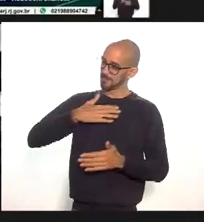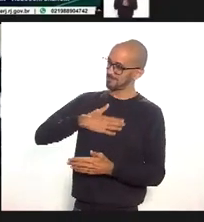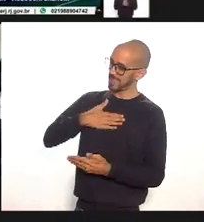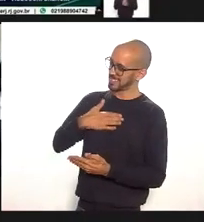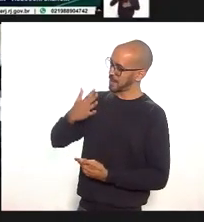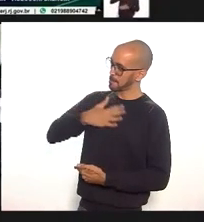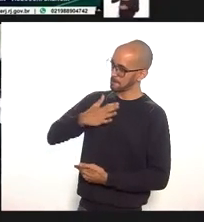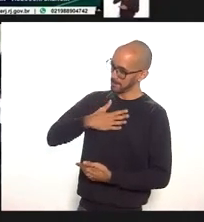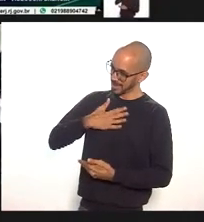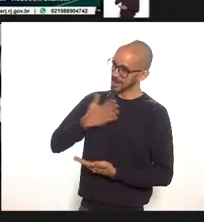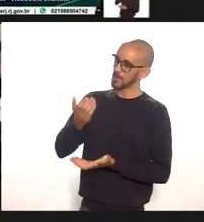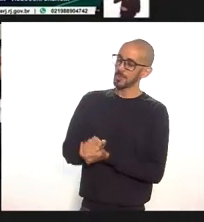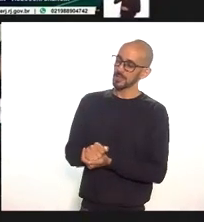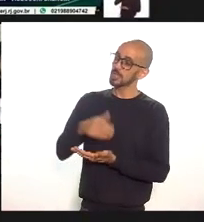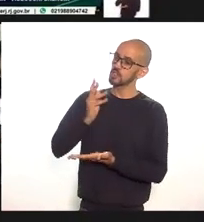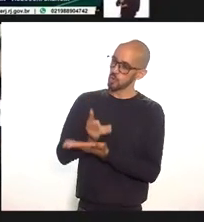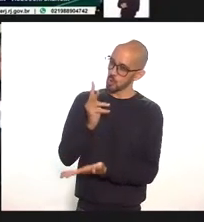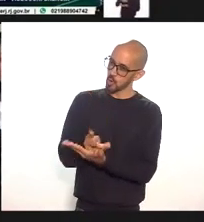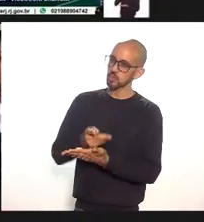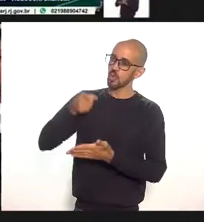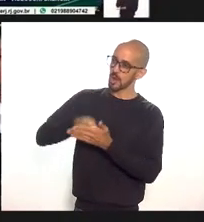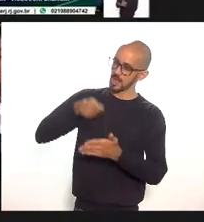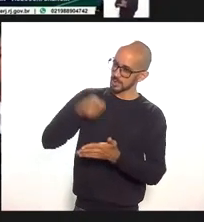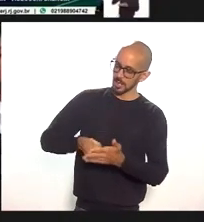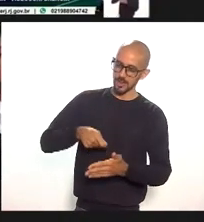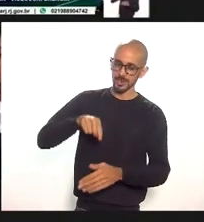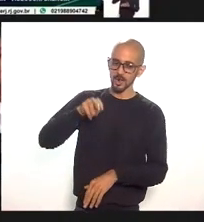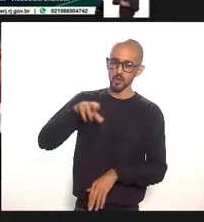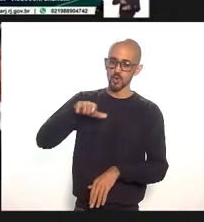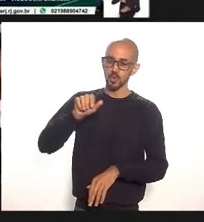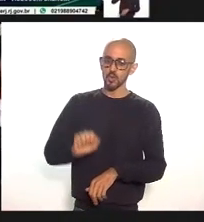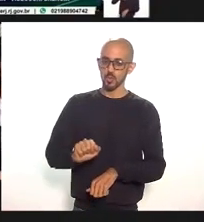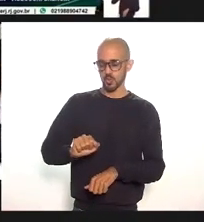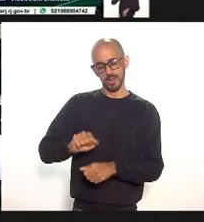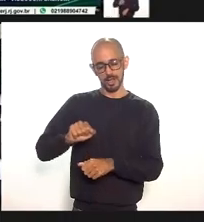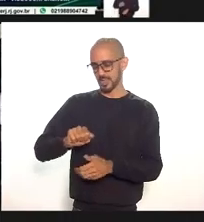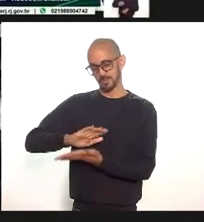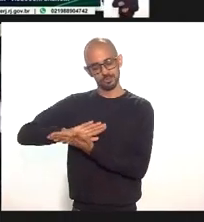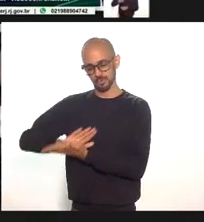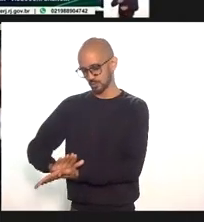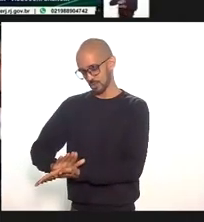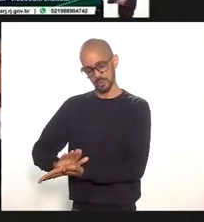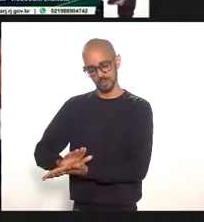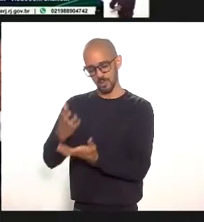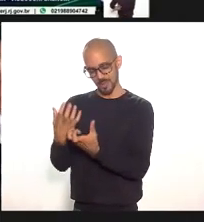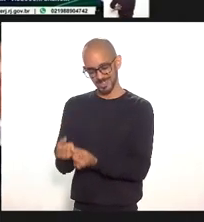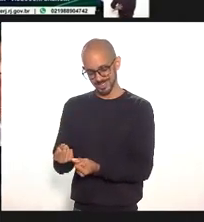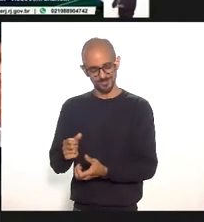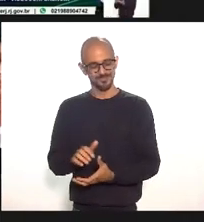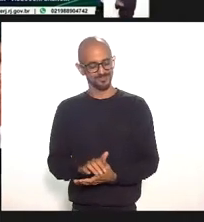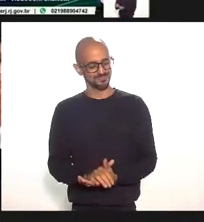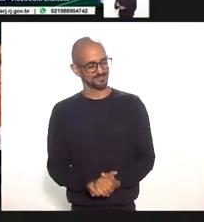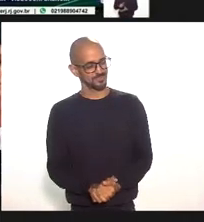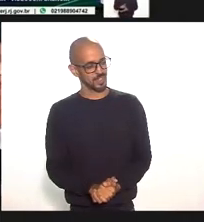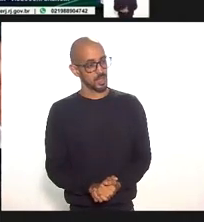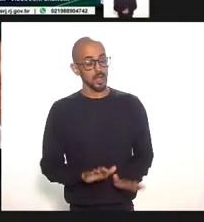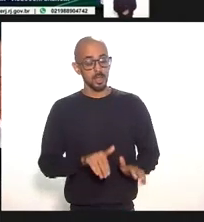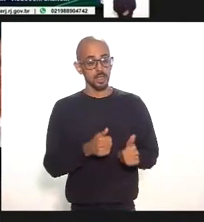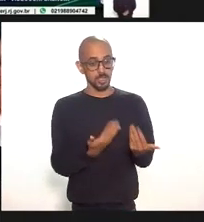luta, né? Fora e jamais qualquer discriminação, não isso, admito. Tia Ju. Beleza.